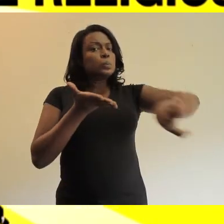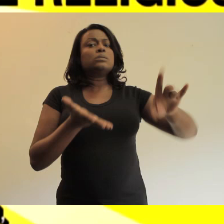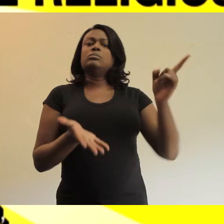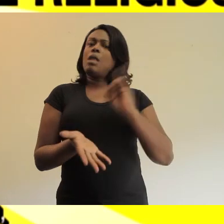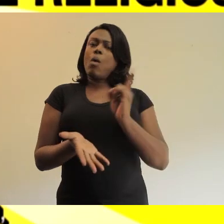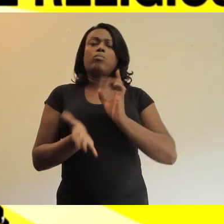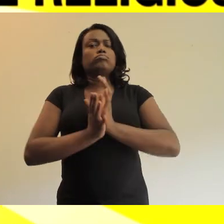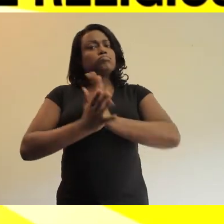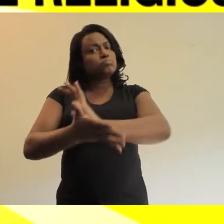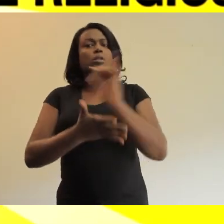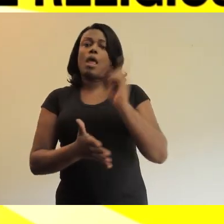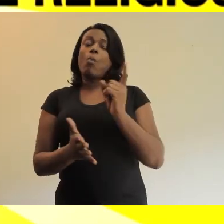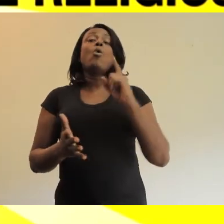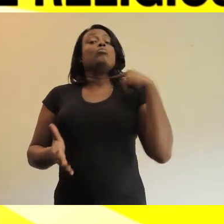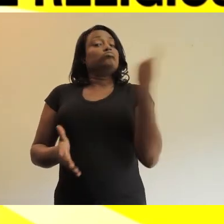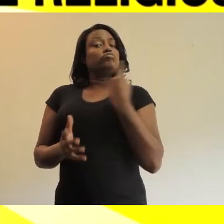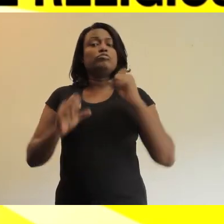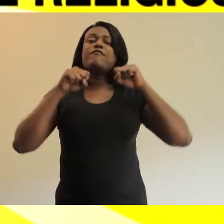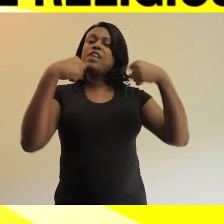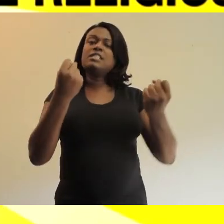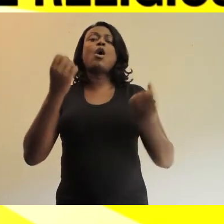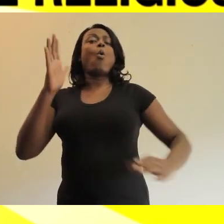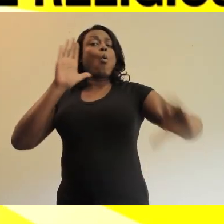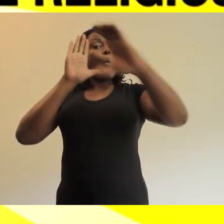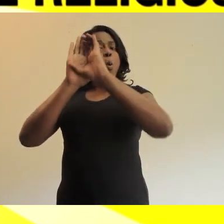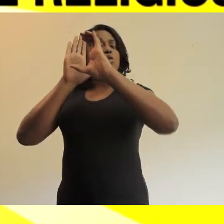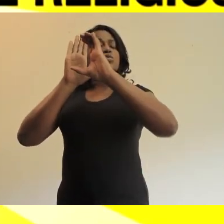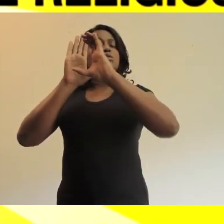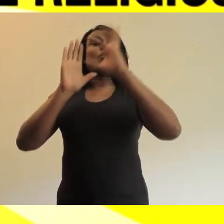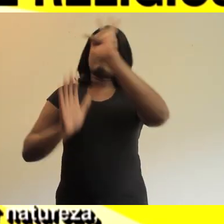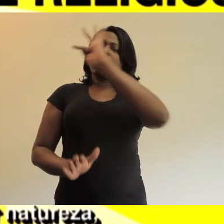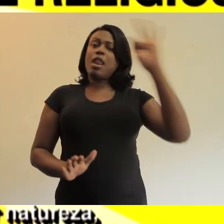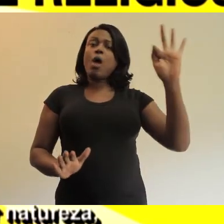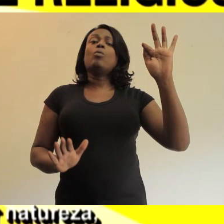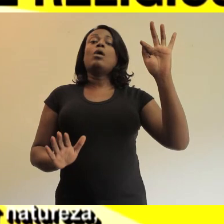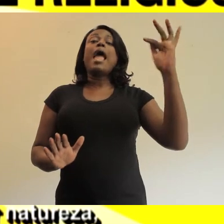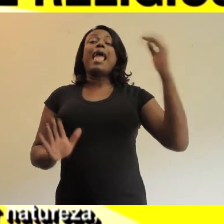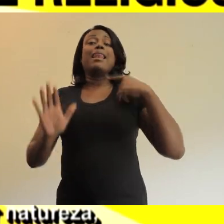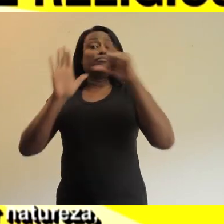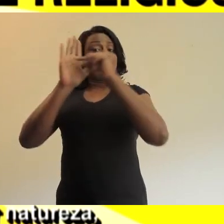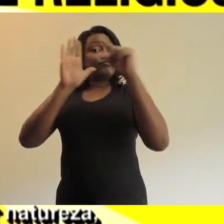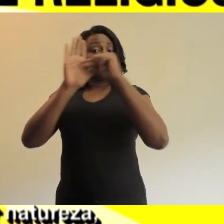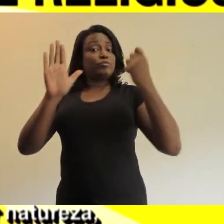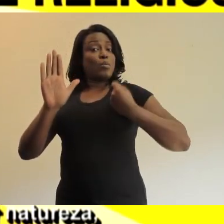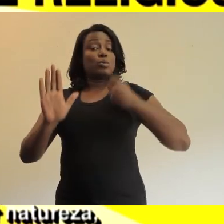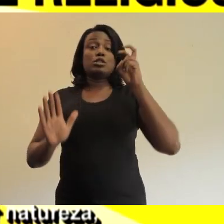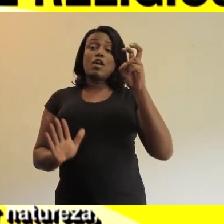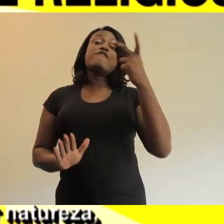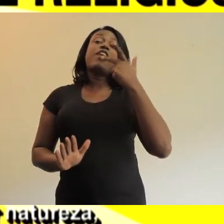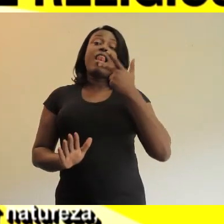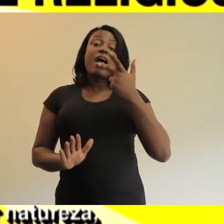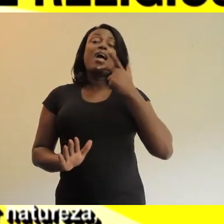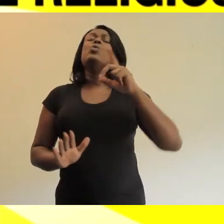da Constituição Federal a constituição cidadã que em seu artigo 5º diz todos são iguais perante a lei sem distinção de